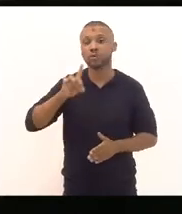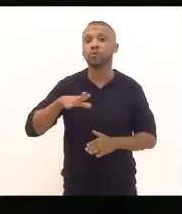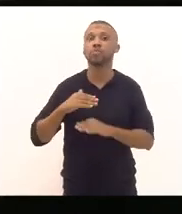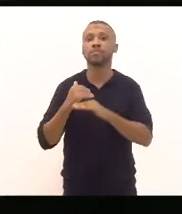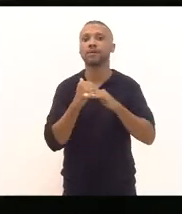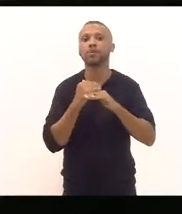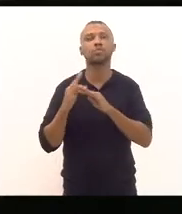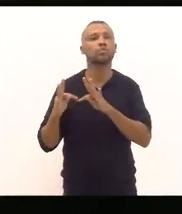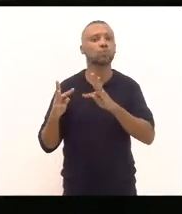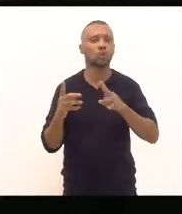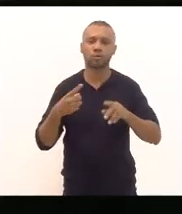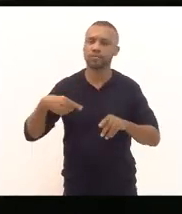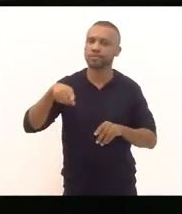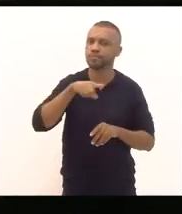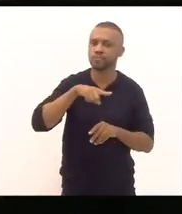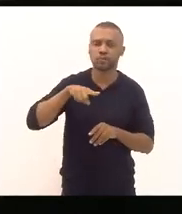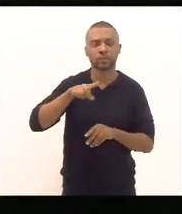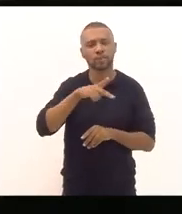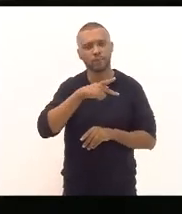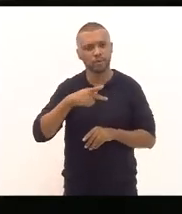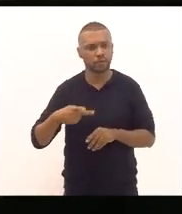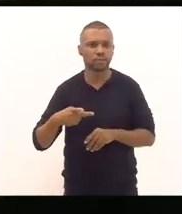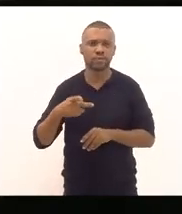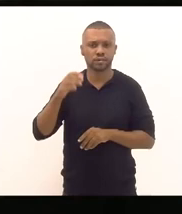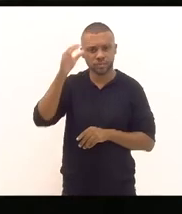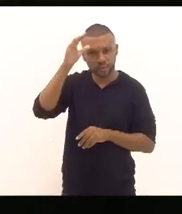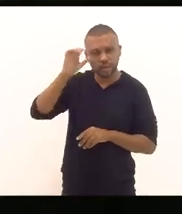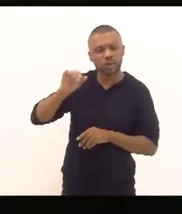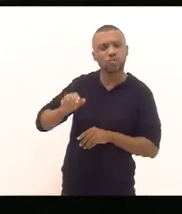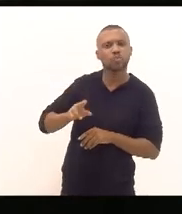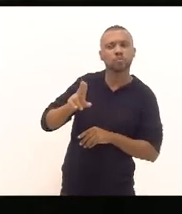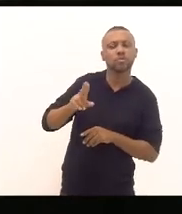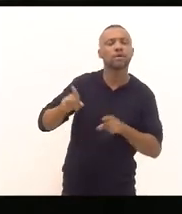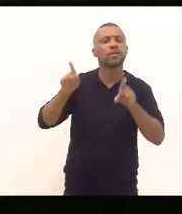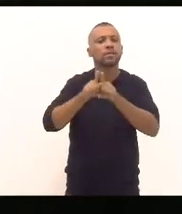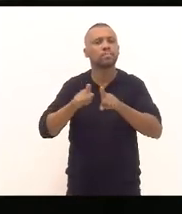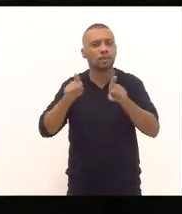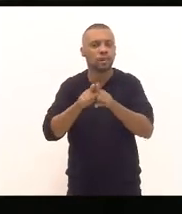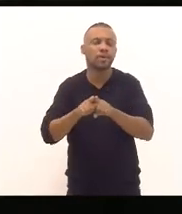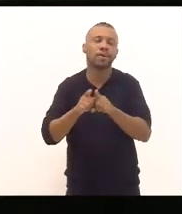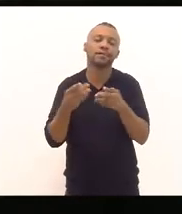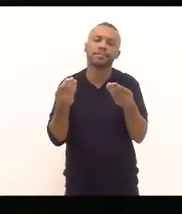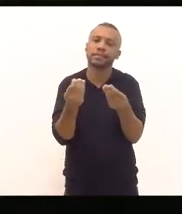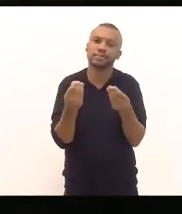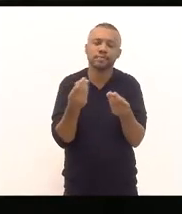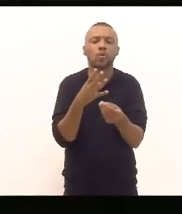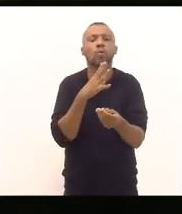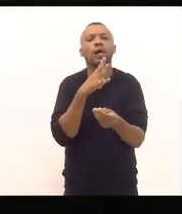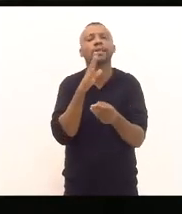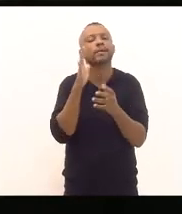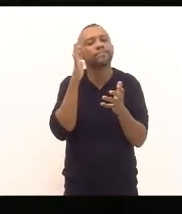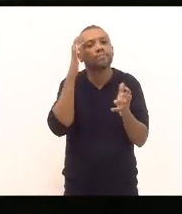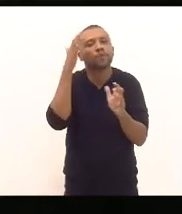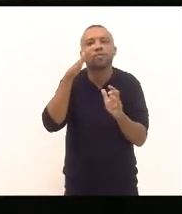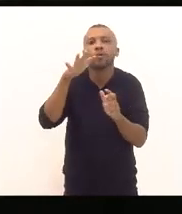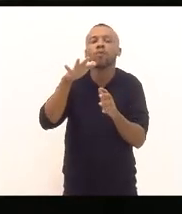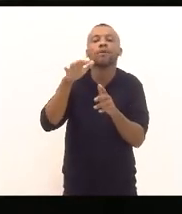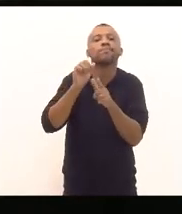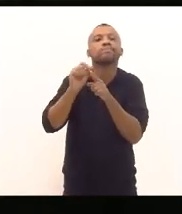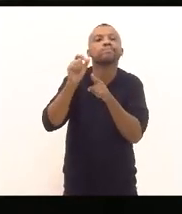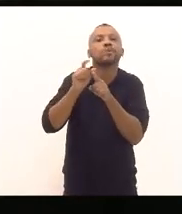de todos então é presidente tia Ju que também é sensível que conhece a realidade de grande parcela da nossa população